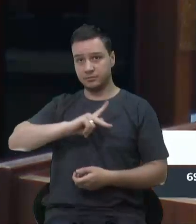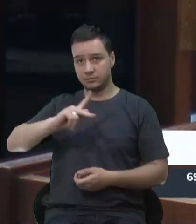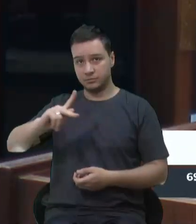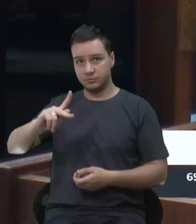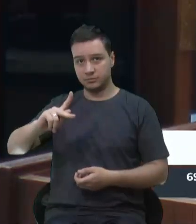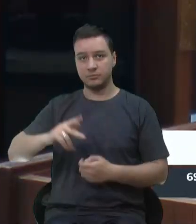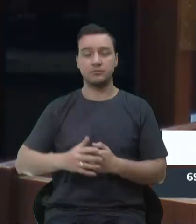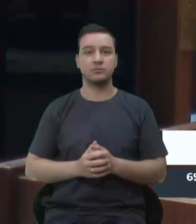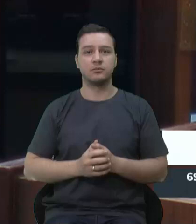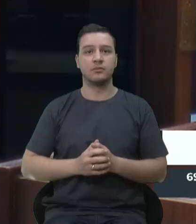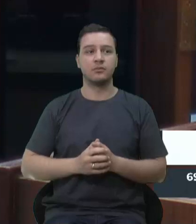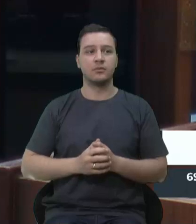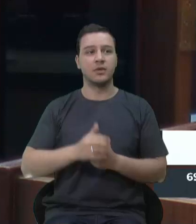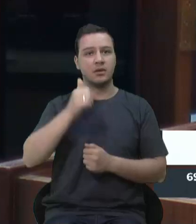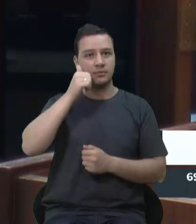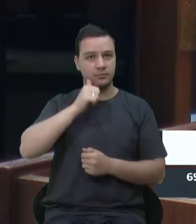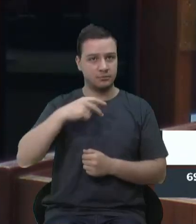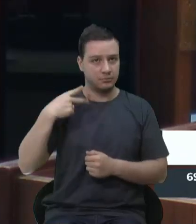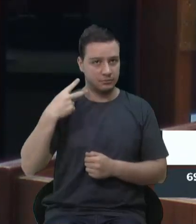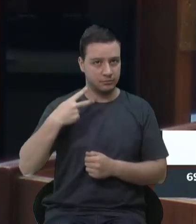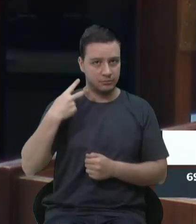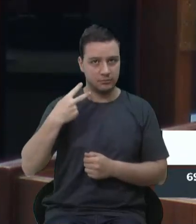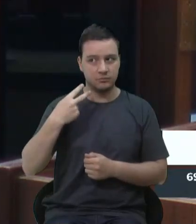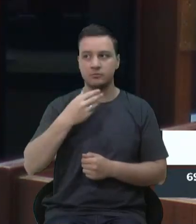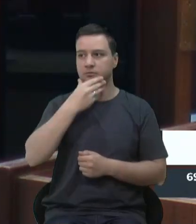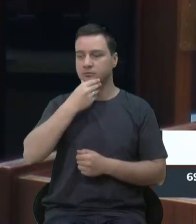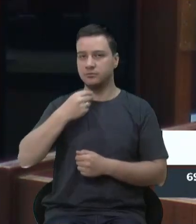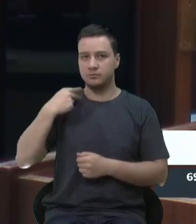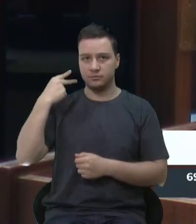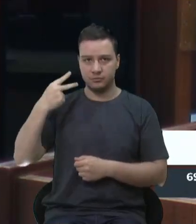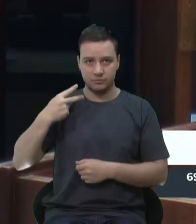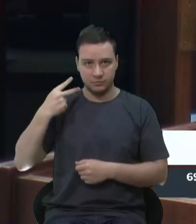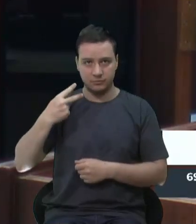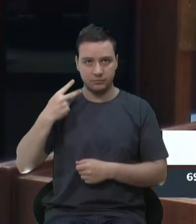senhoras vereadoras, senhores vereadores,